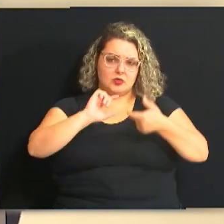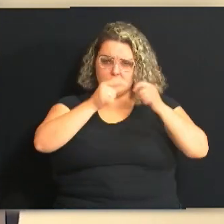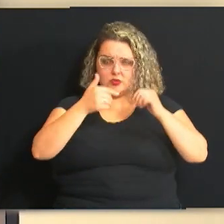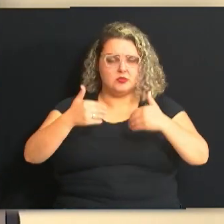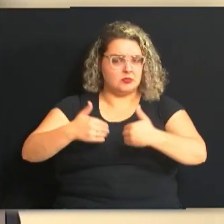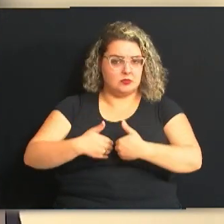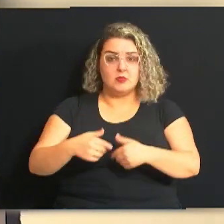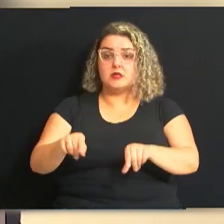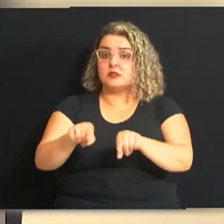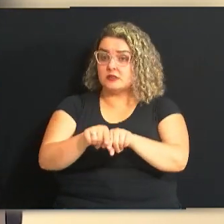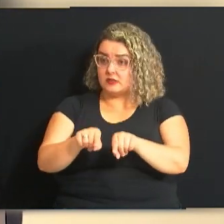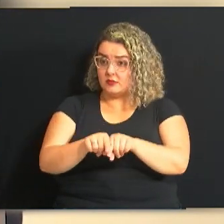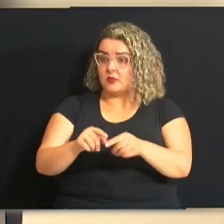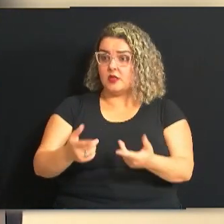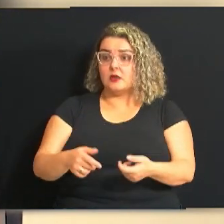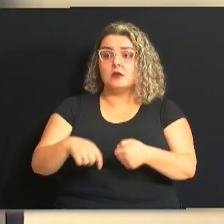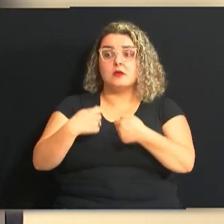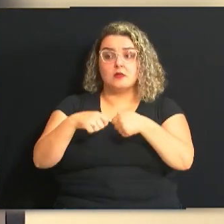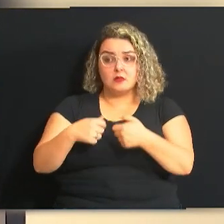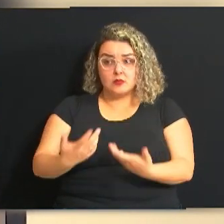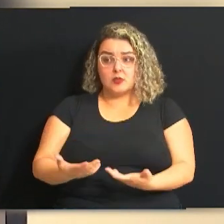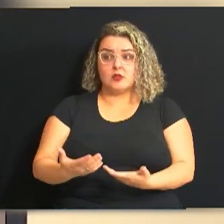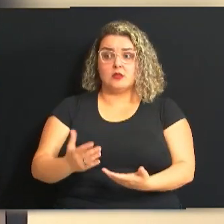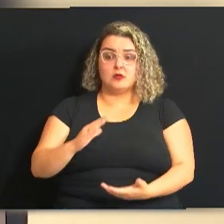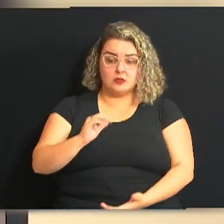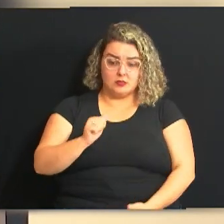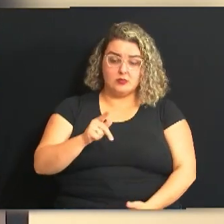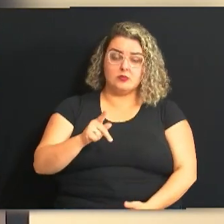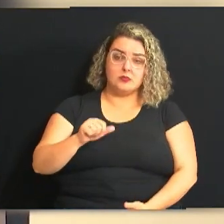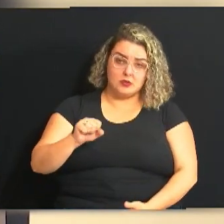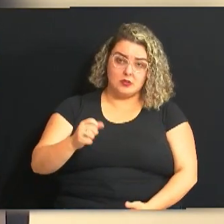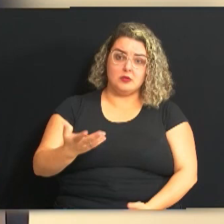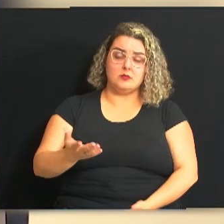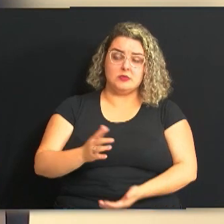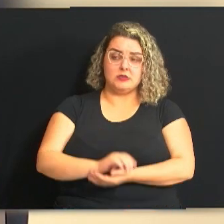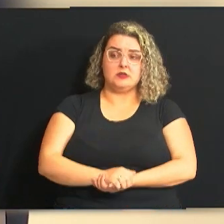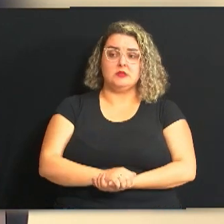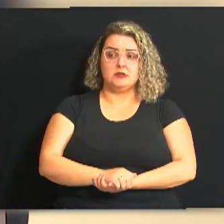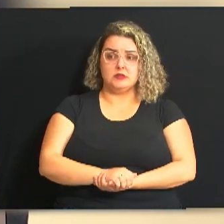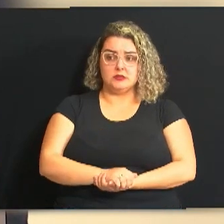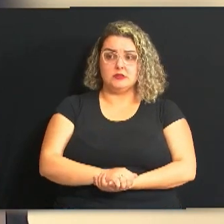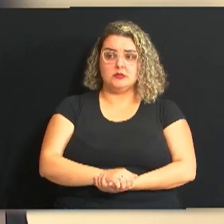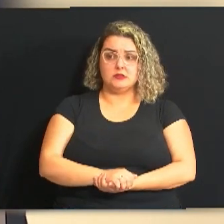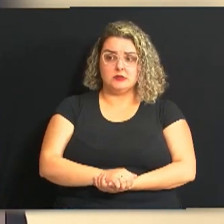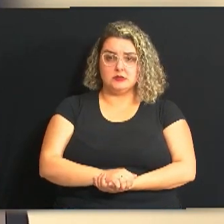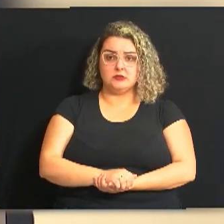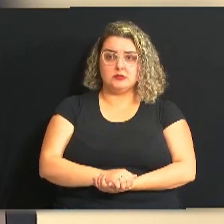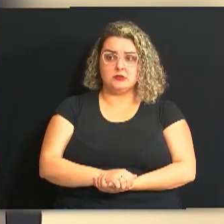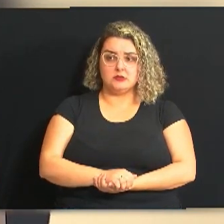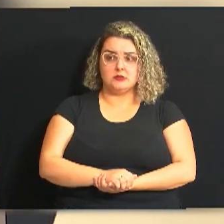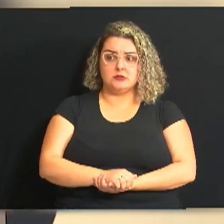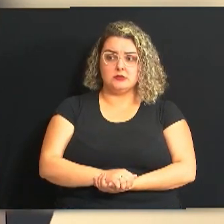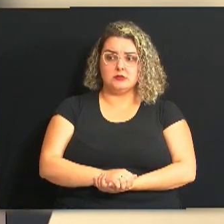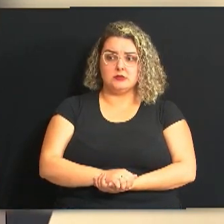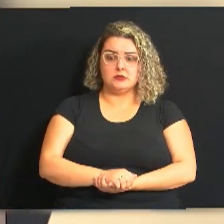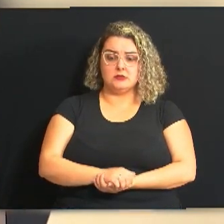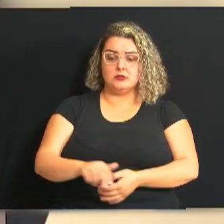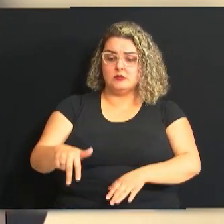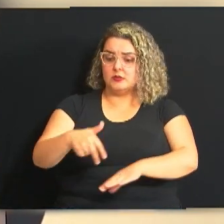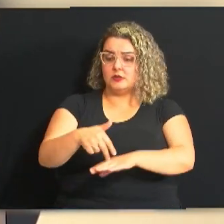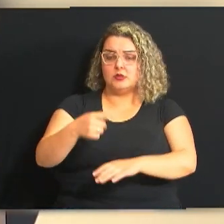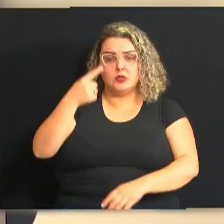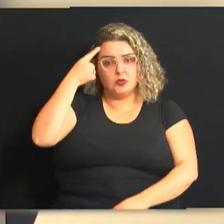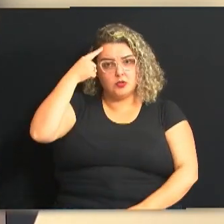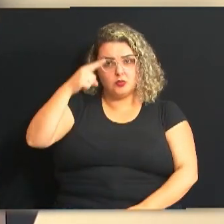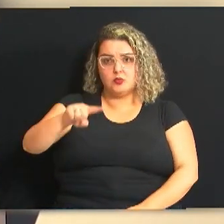também aqueles que precisam dos CAPs, que podem ali ficar 1 dia, 2